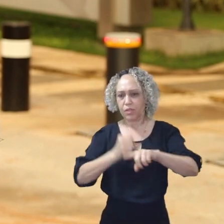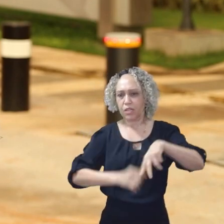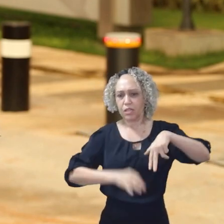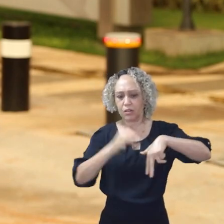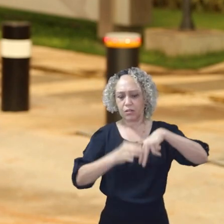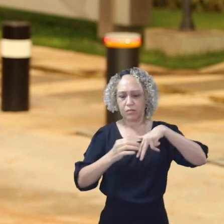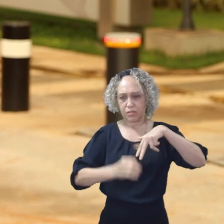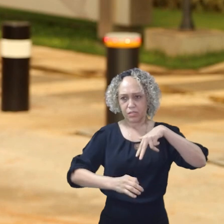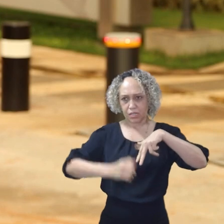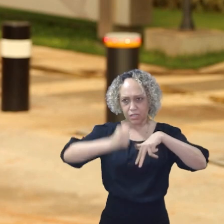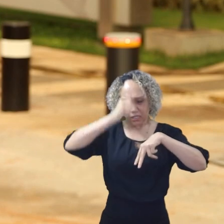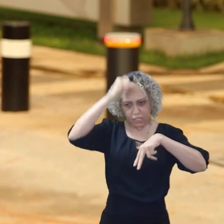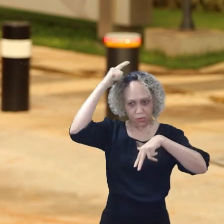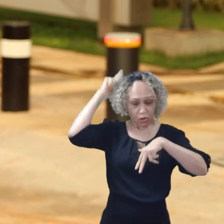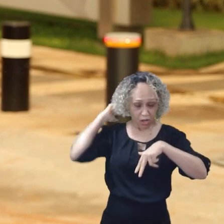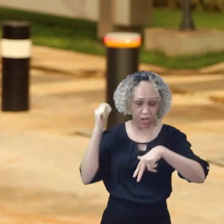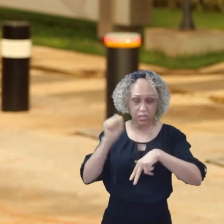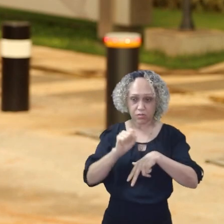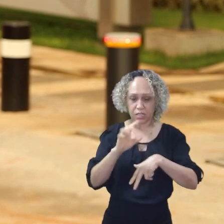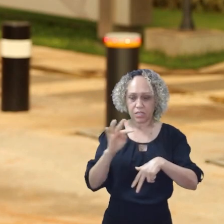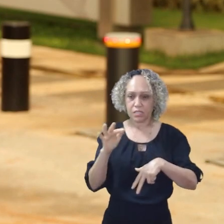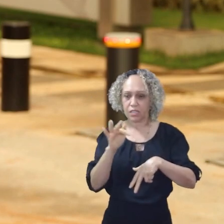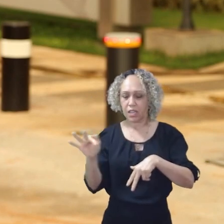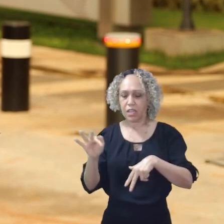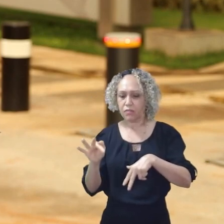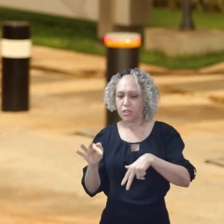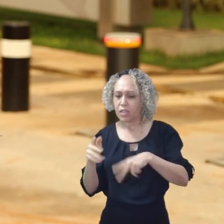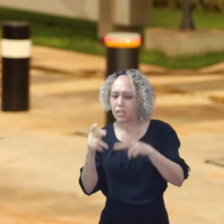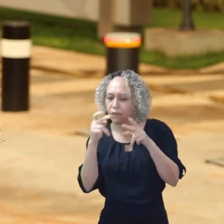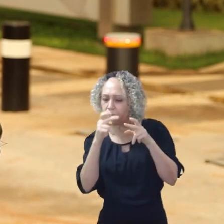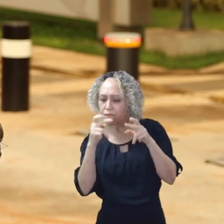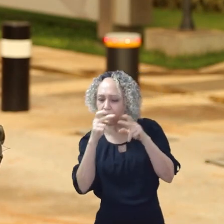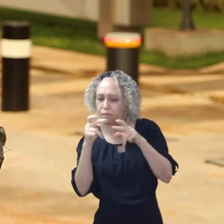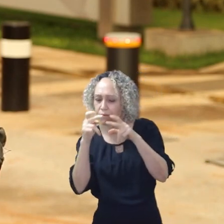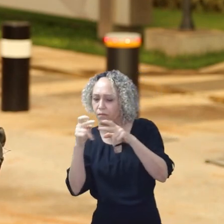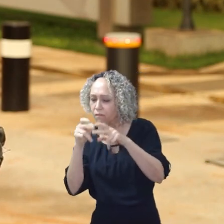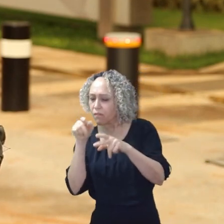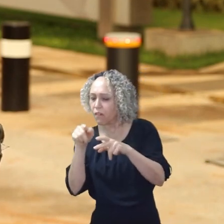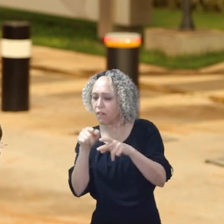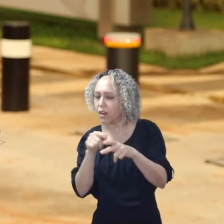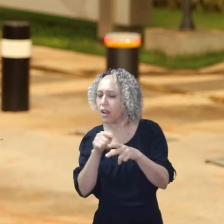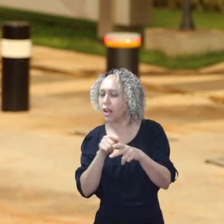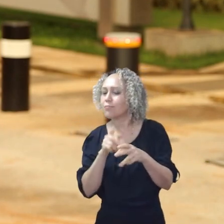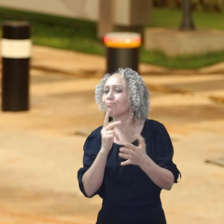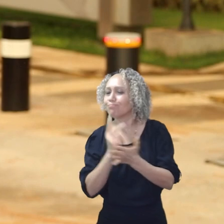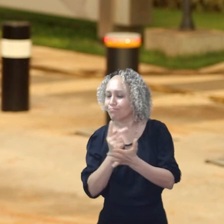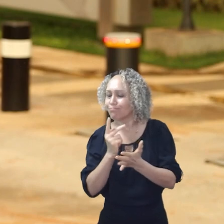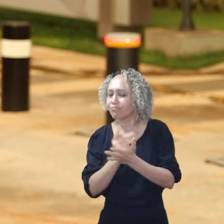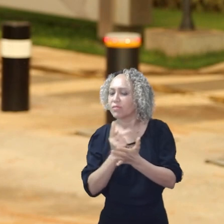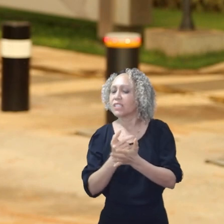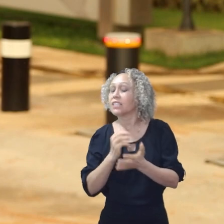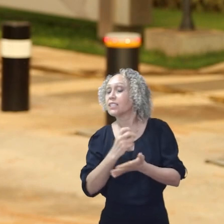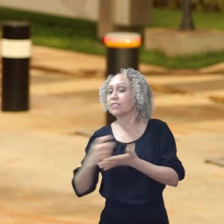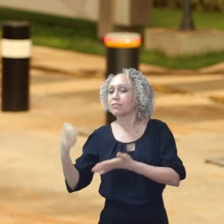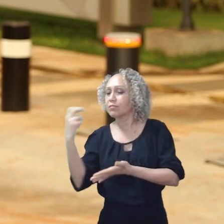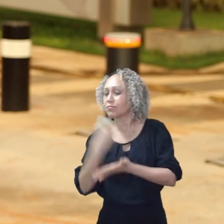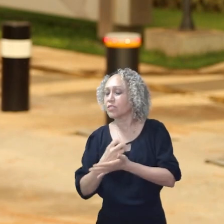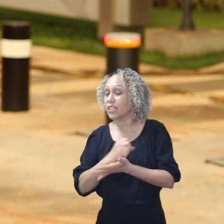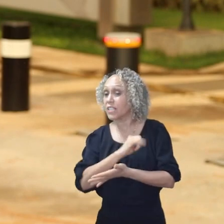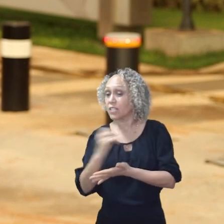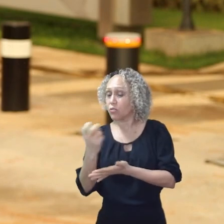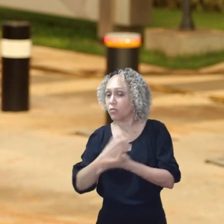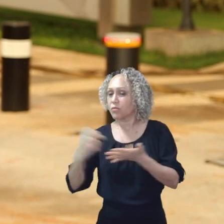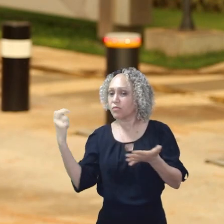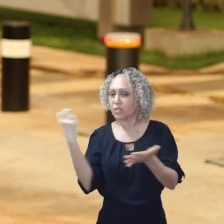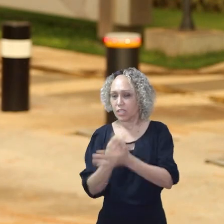execução do ministro Alexandre de Moraes, do Supremo Tribunal Federal, que vinha sendo monitorado continuamente caso o golpe de Estado